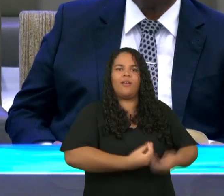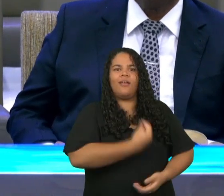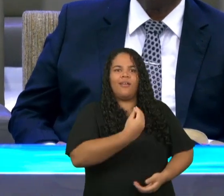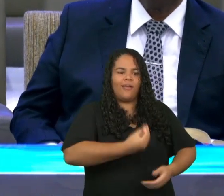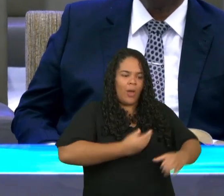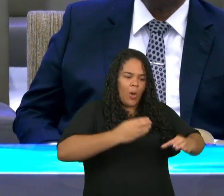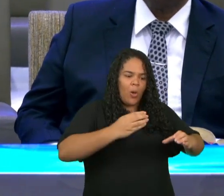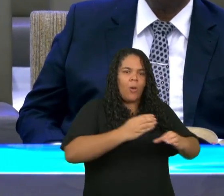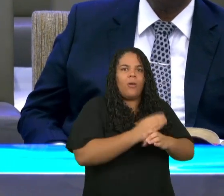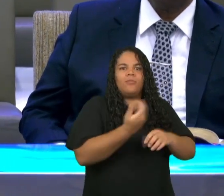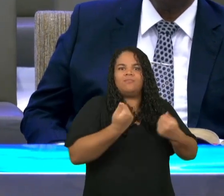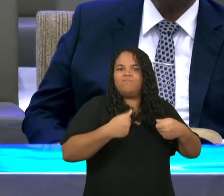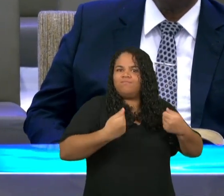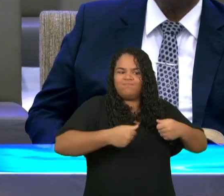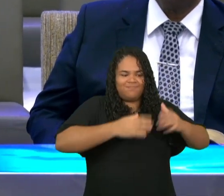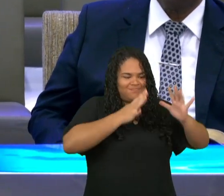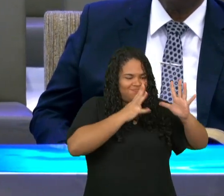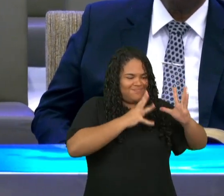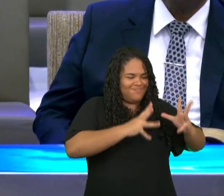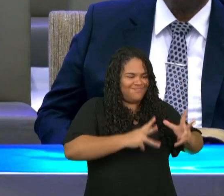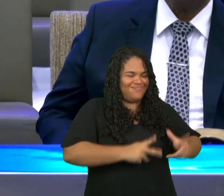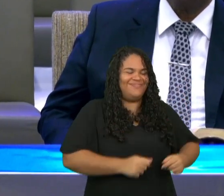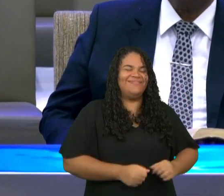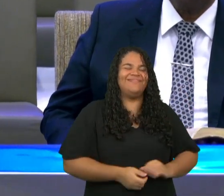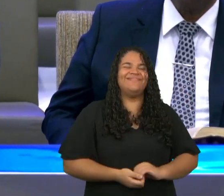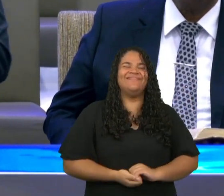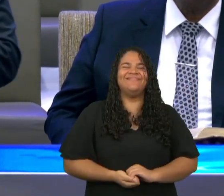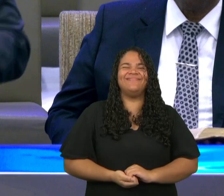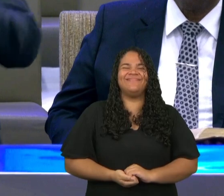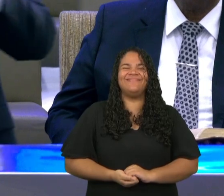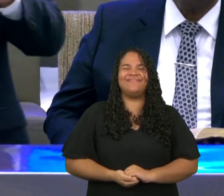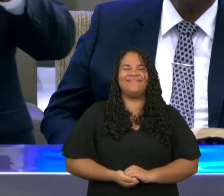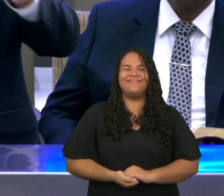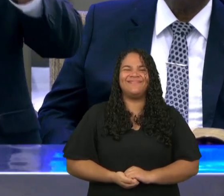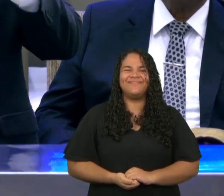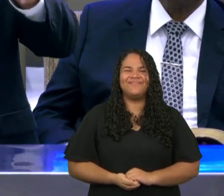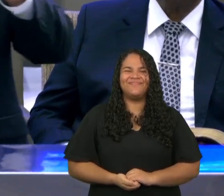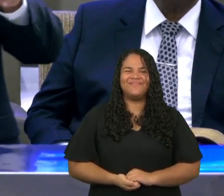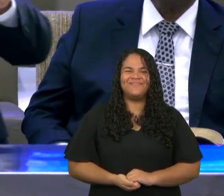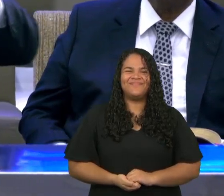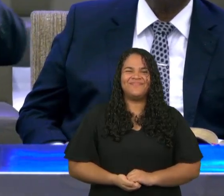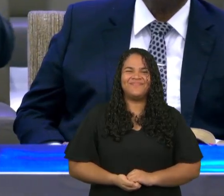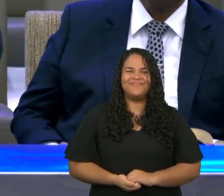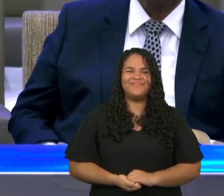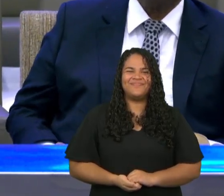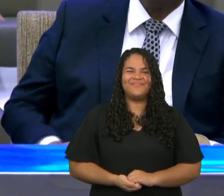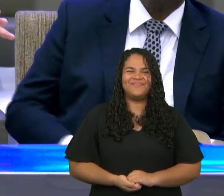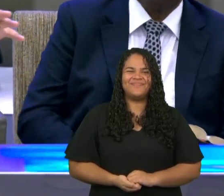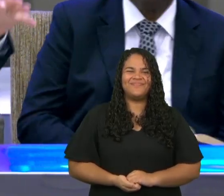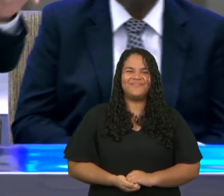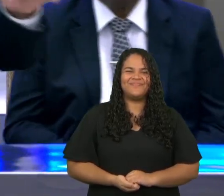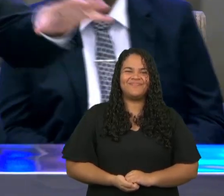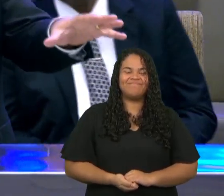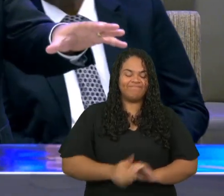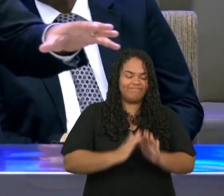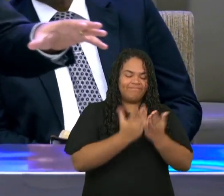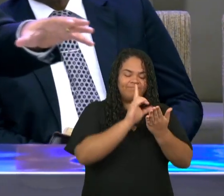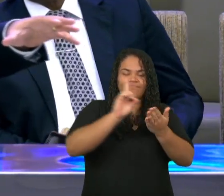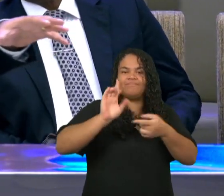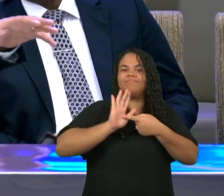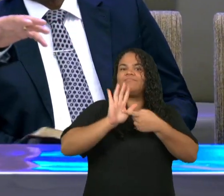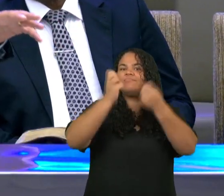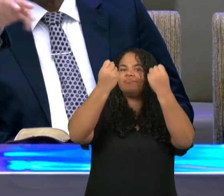Assim como vosso Pai Celestial é santo, sede vós também santos,